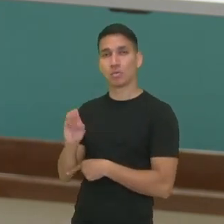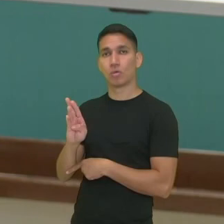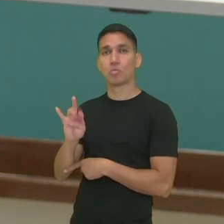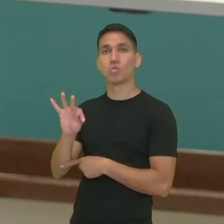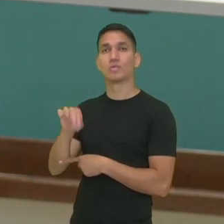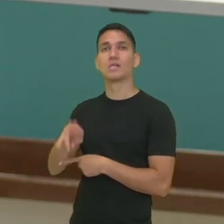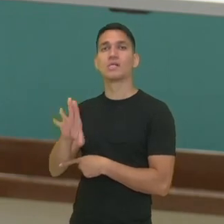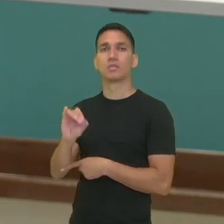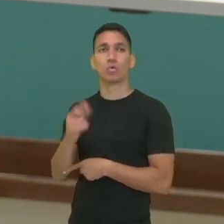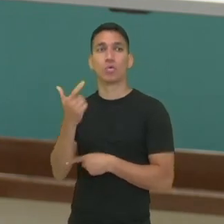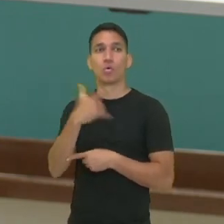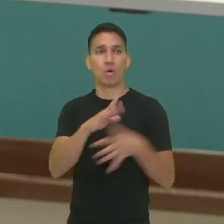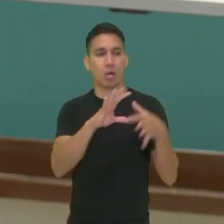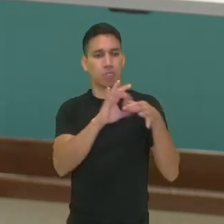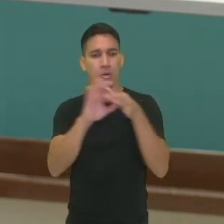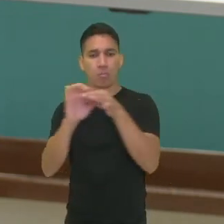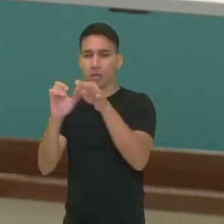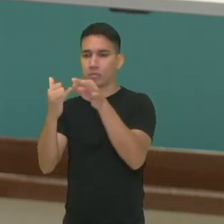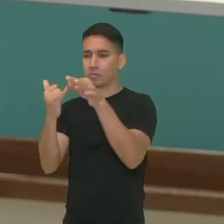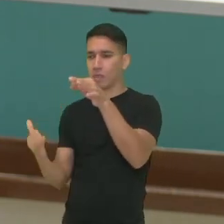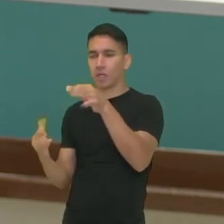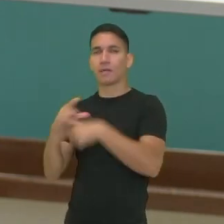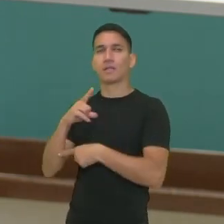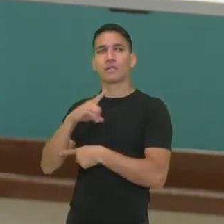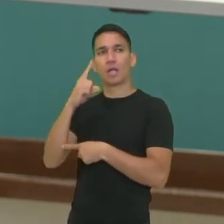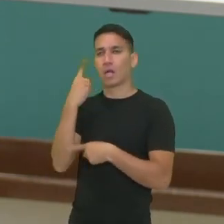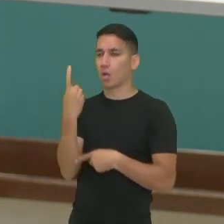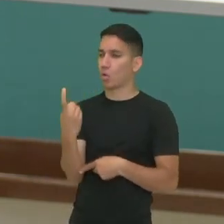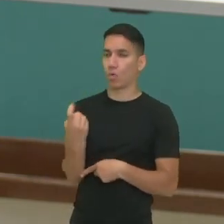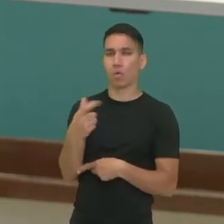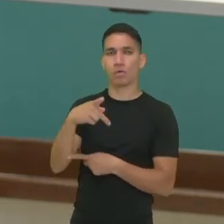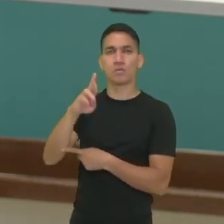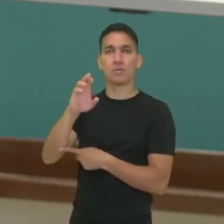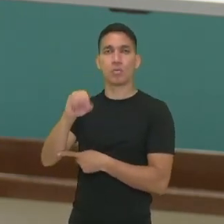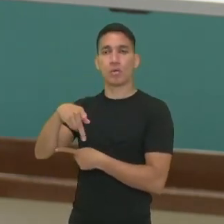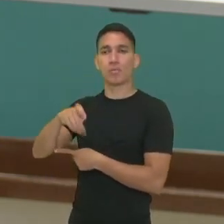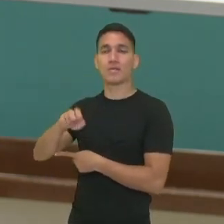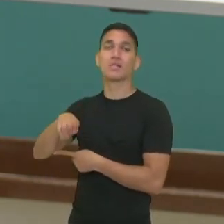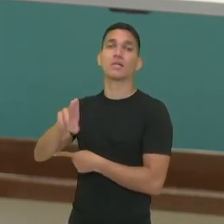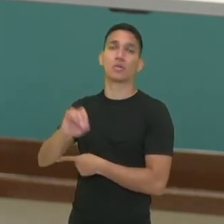o 1-propeno e com um radical,